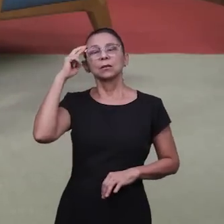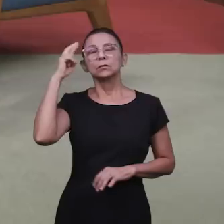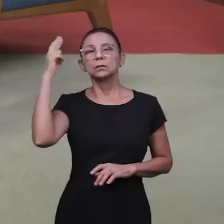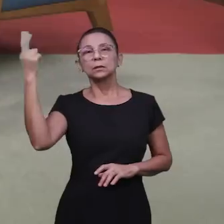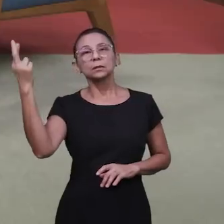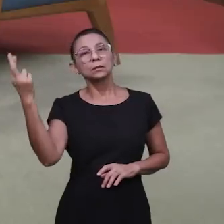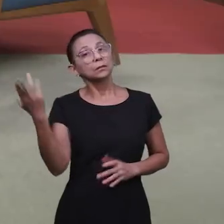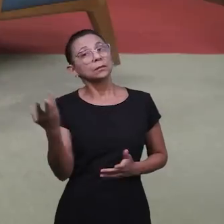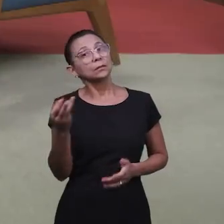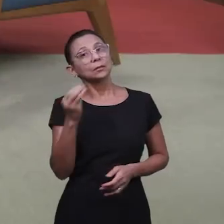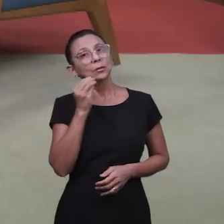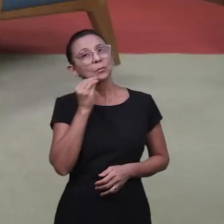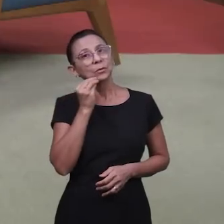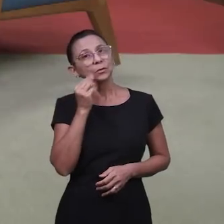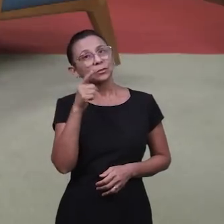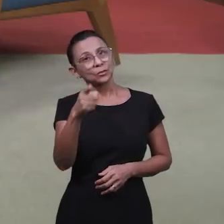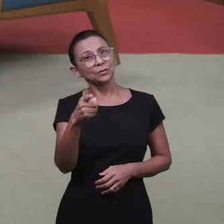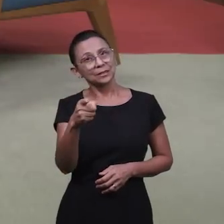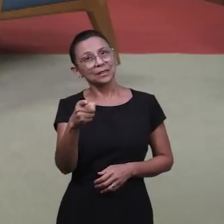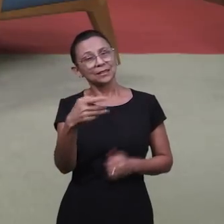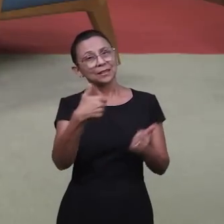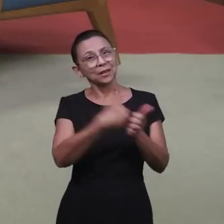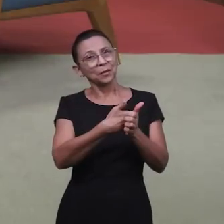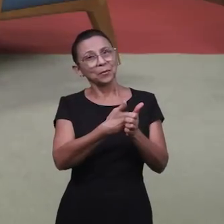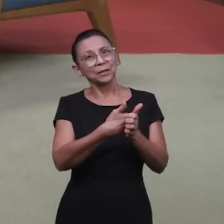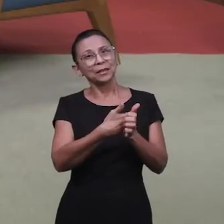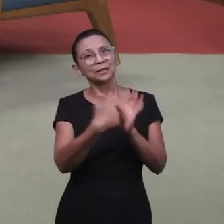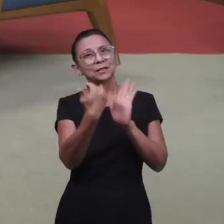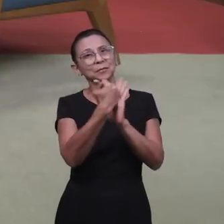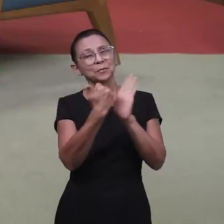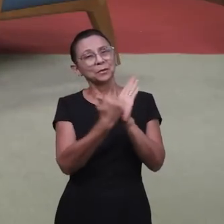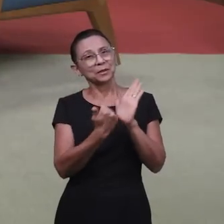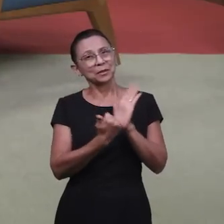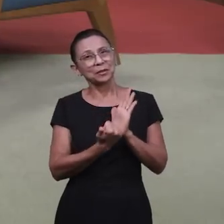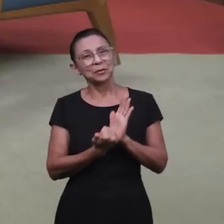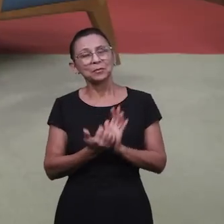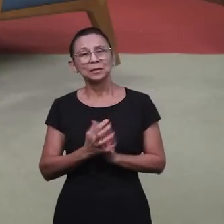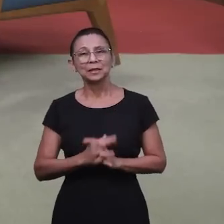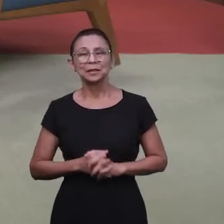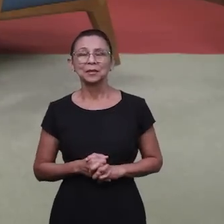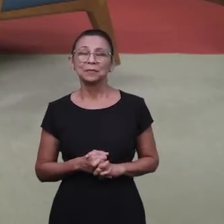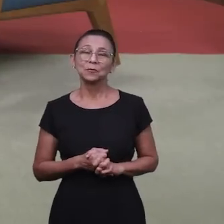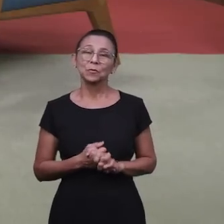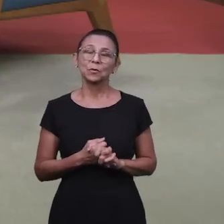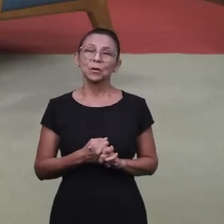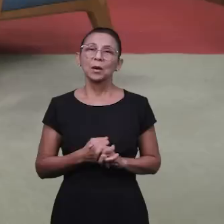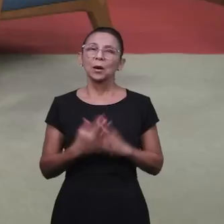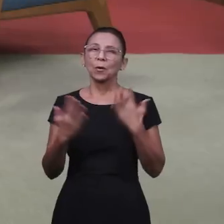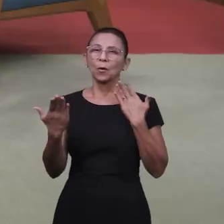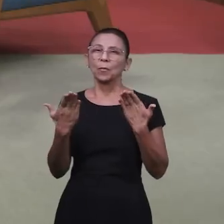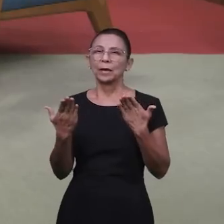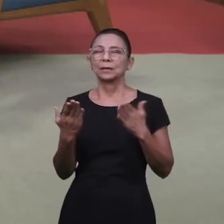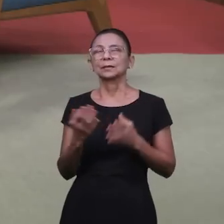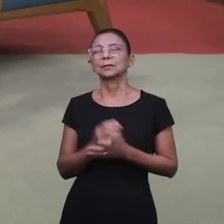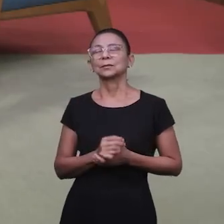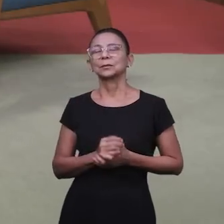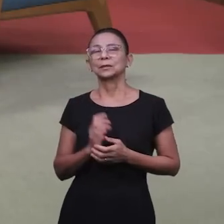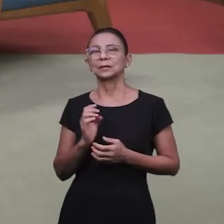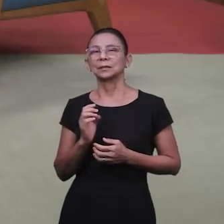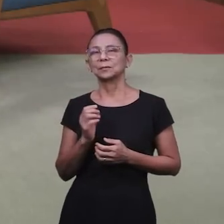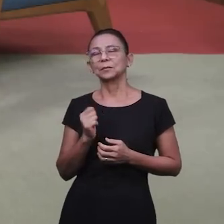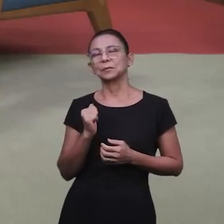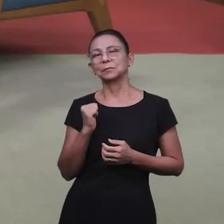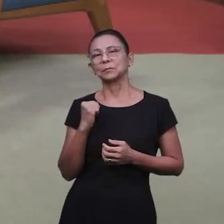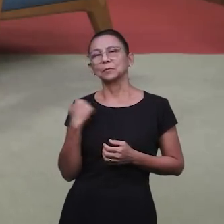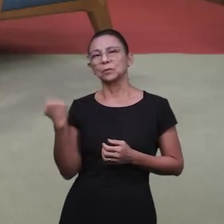aqui e a oportunidade de ter você conosco, né? Como se estivéssemos sentados à mesma mesa, falando